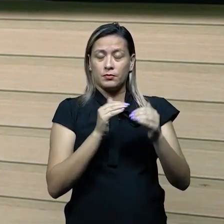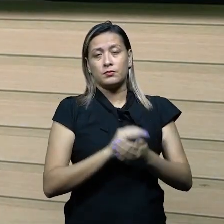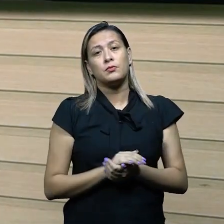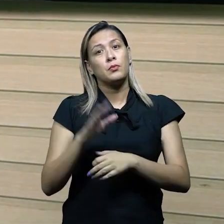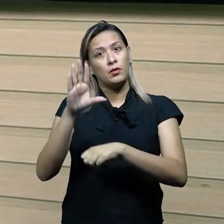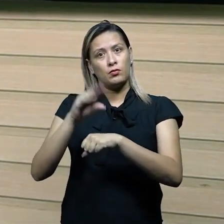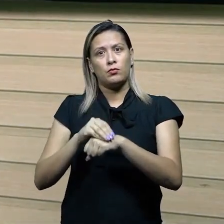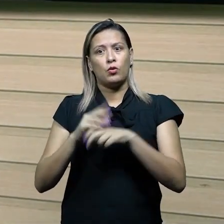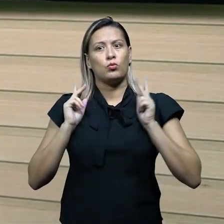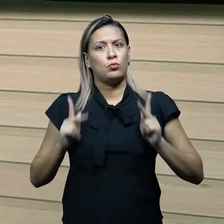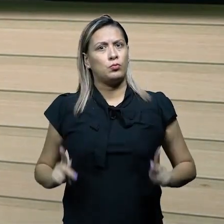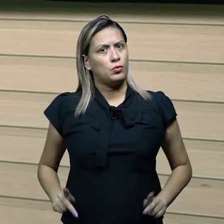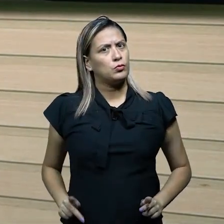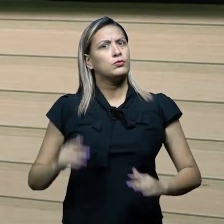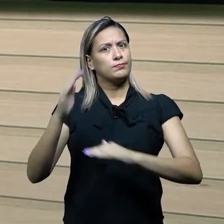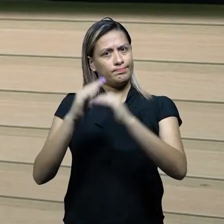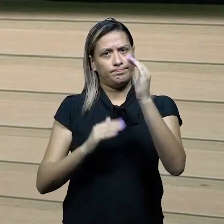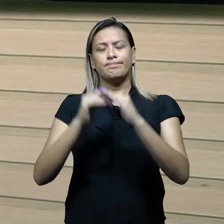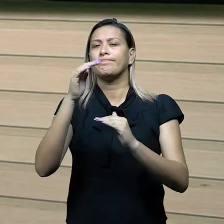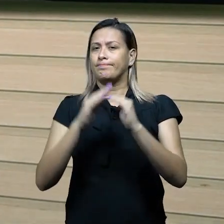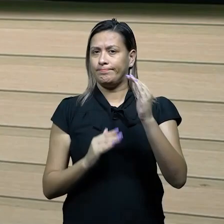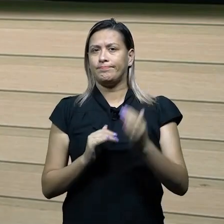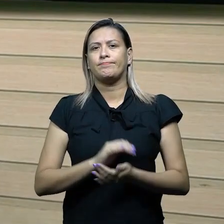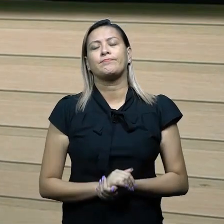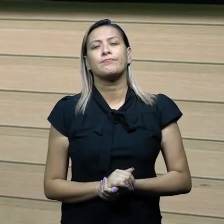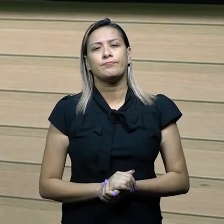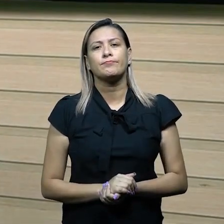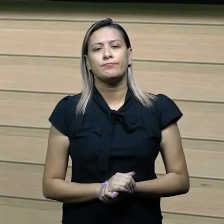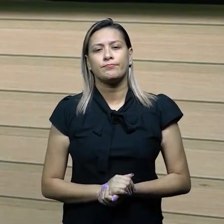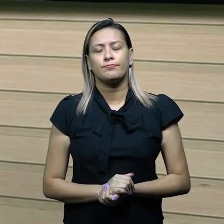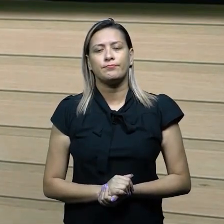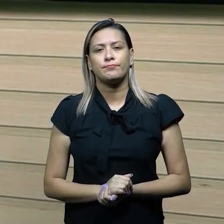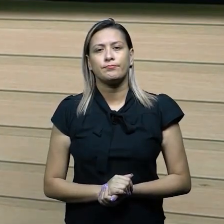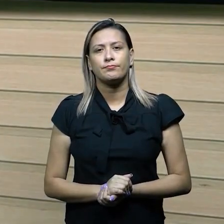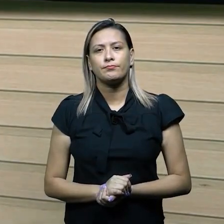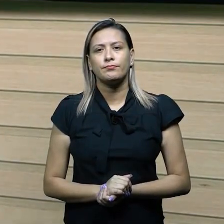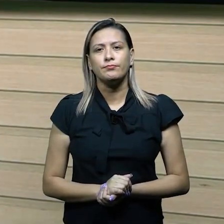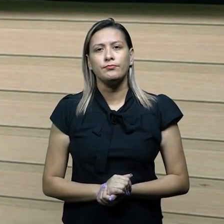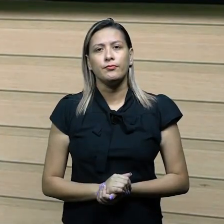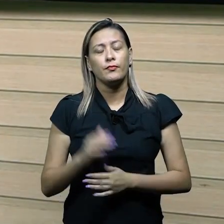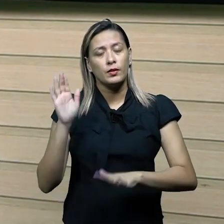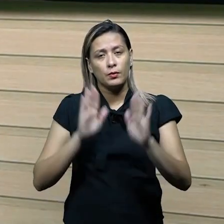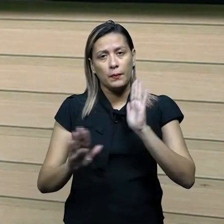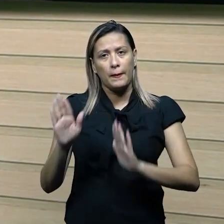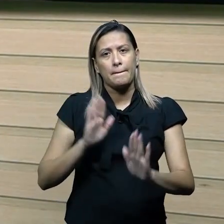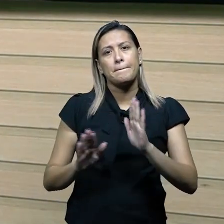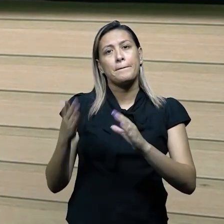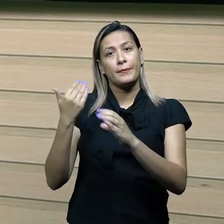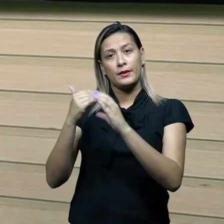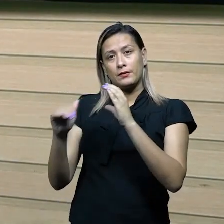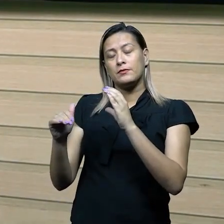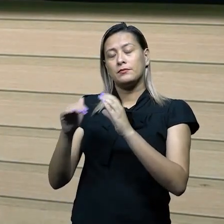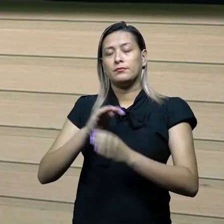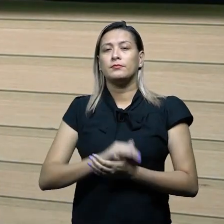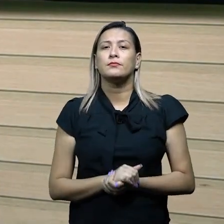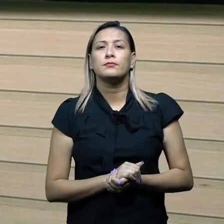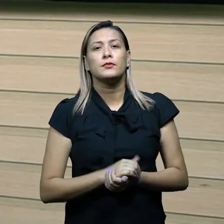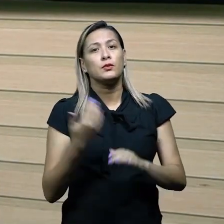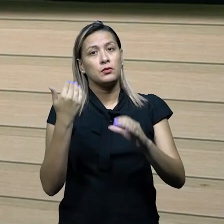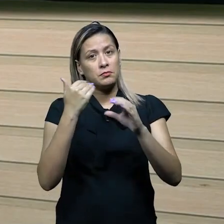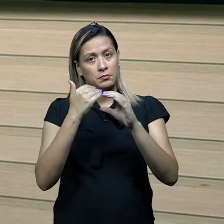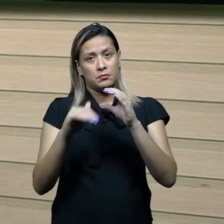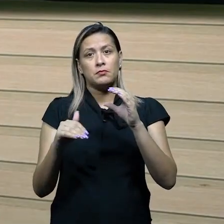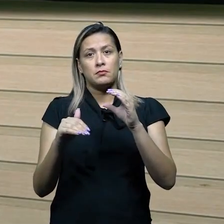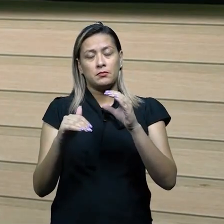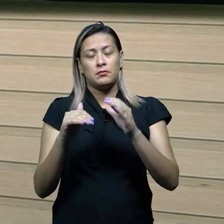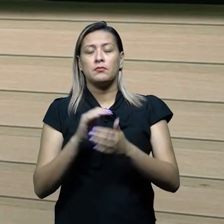que a empresa te peça a foto, por favor, uma foto com postura profissional, uma foto recente de postura profissional.